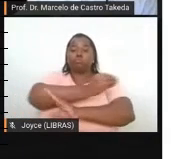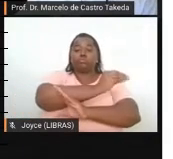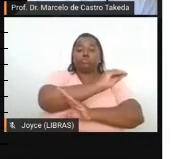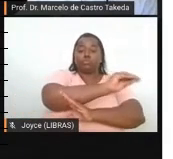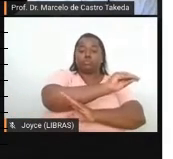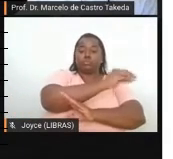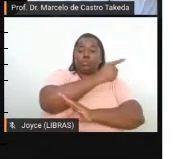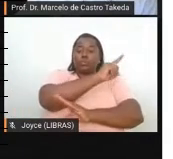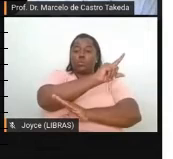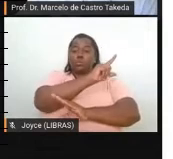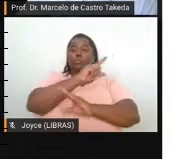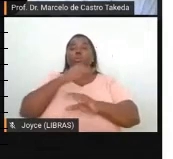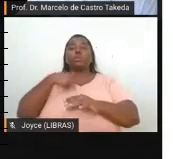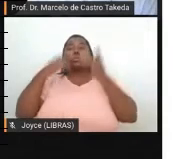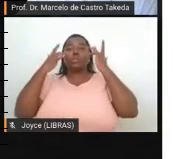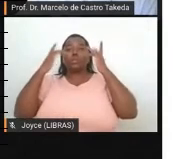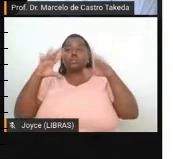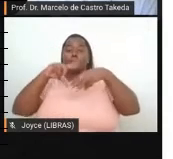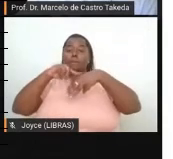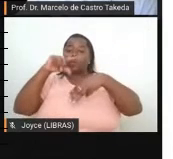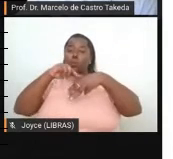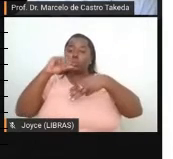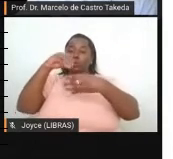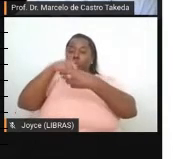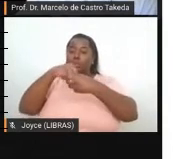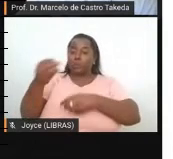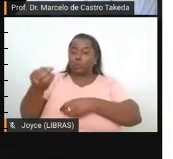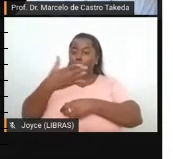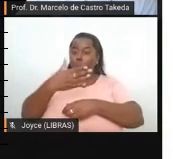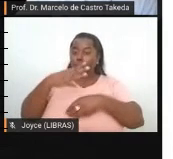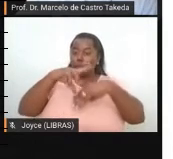nessa versão do Moodle se a gente vai enfrentar o mesmo problema,